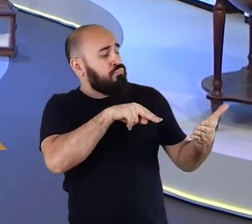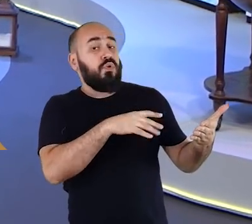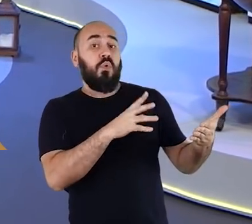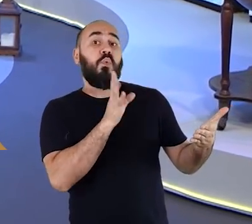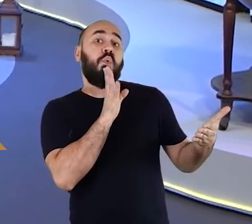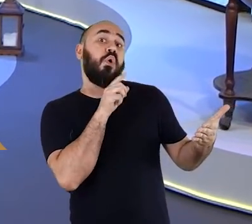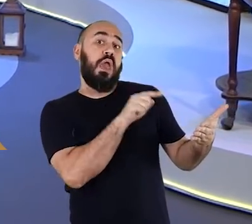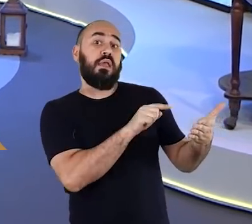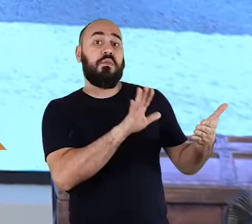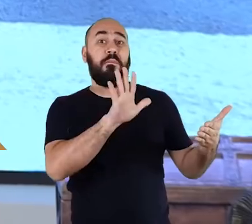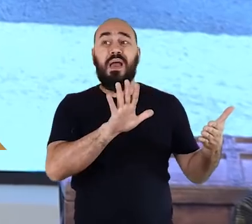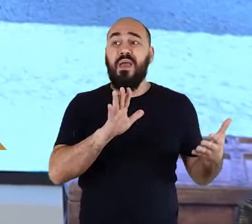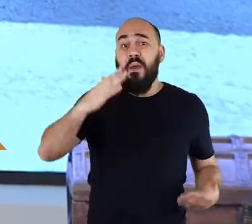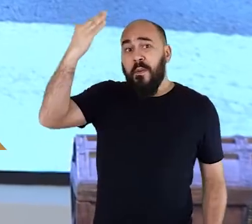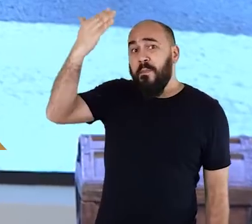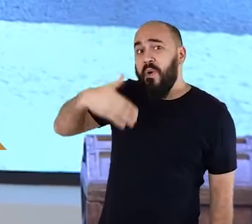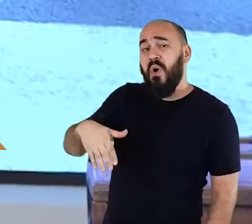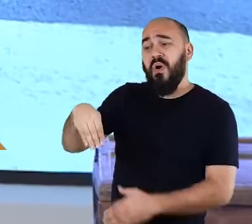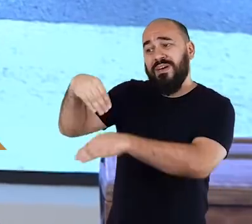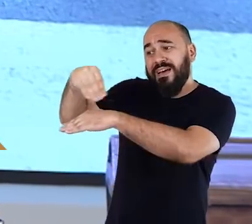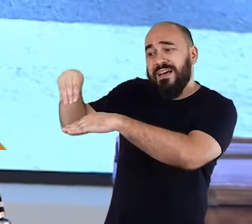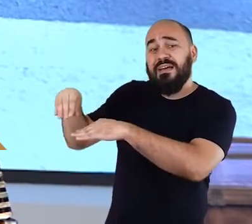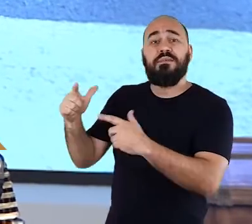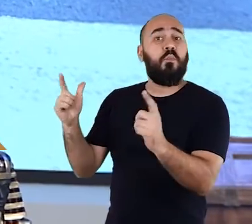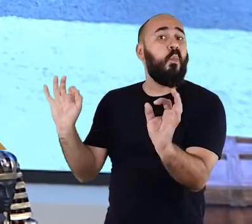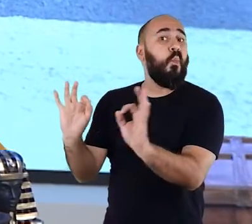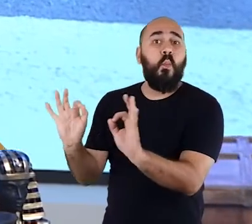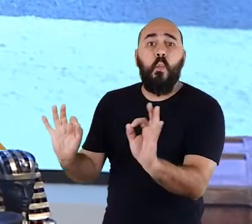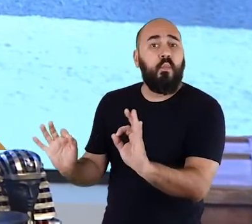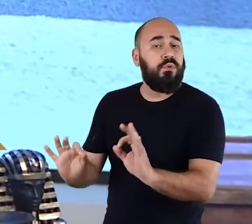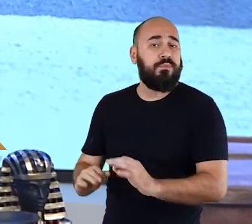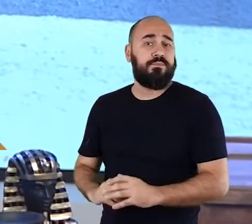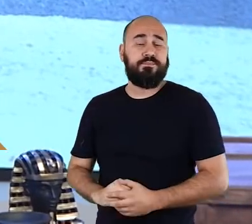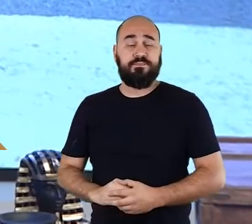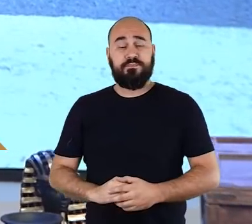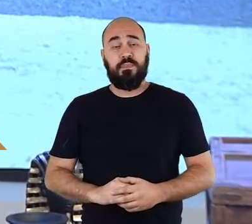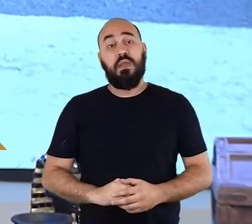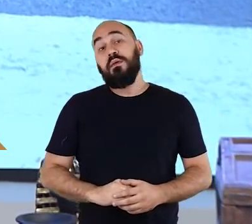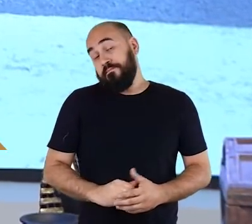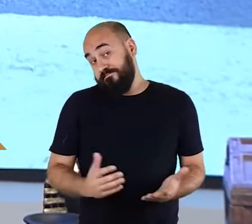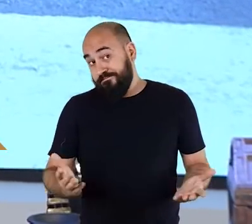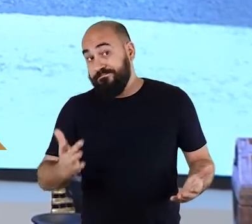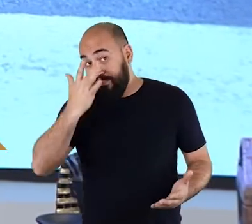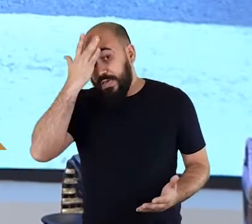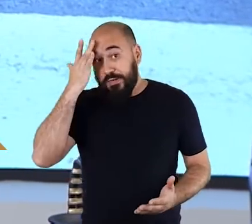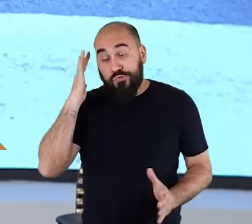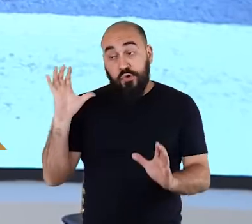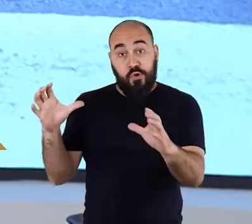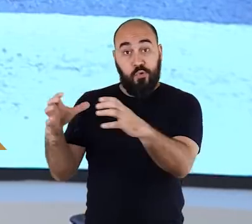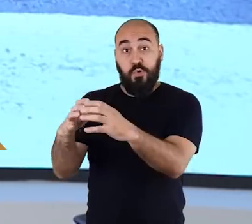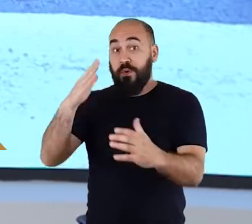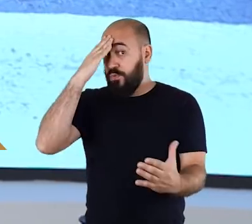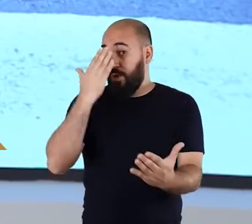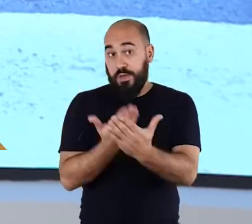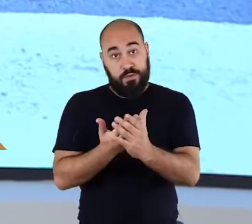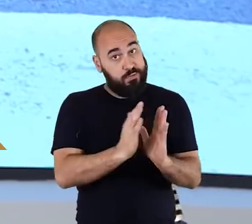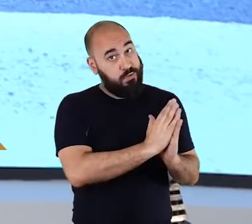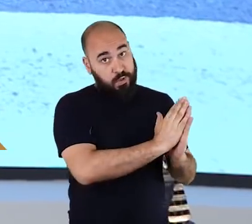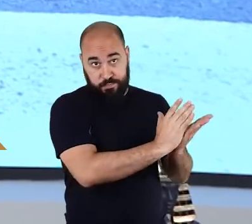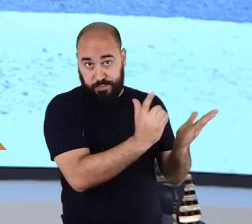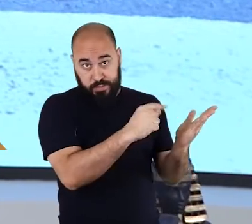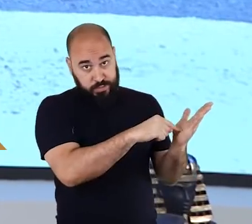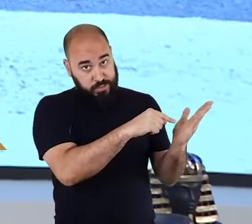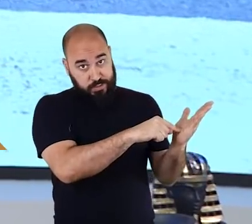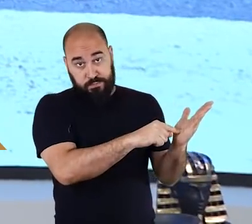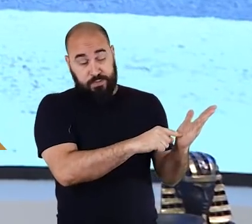Sagradas. E, como muitos céticos, é claro, não aceitavam a veracidade histórica da Bíblia, eles automaticamente pensavam